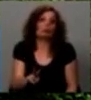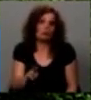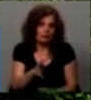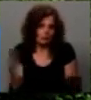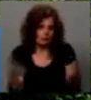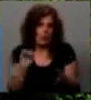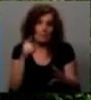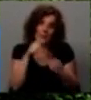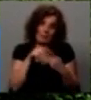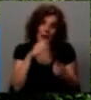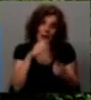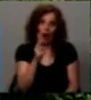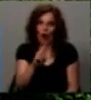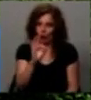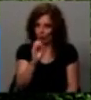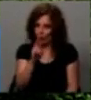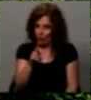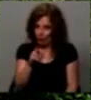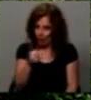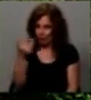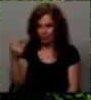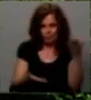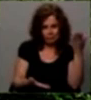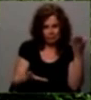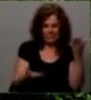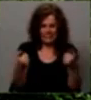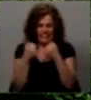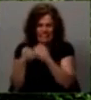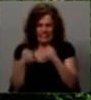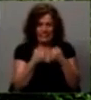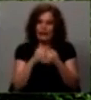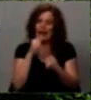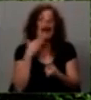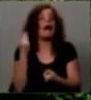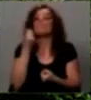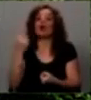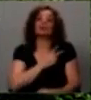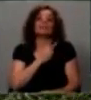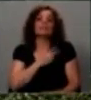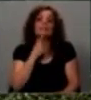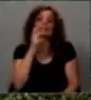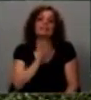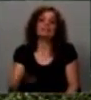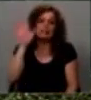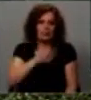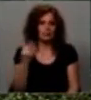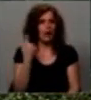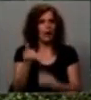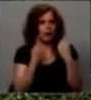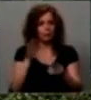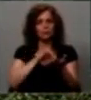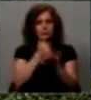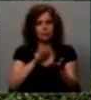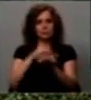Oxford. As eternas rivais competem por ser a melhor universidade do Reino Unido e, de facto, daqui têm saído alguns dos mais